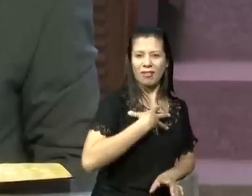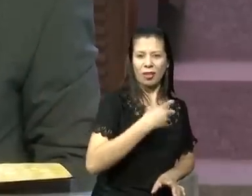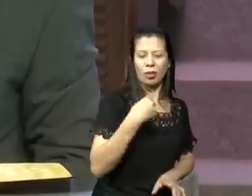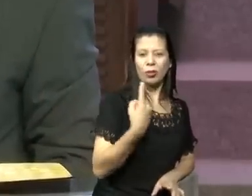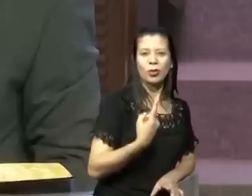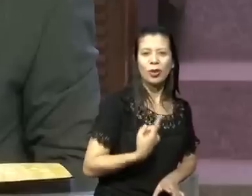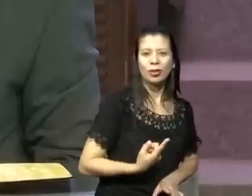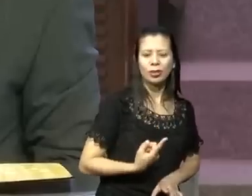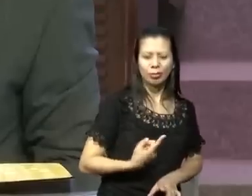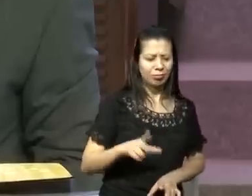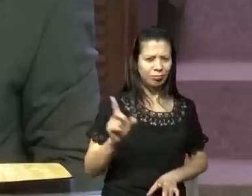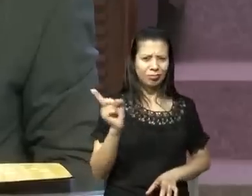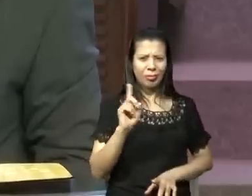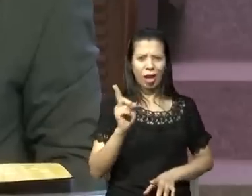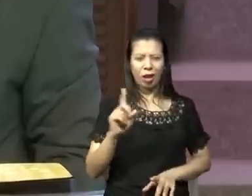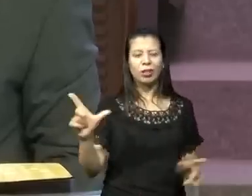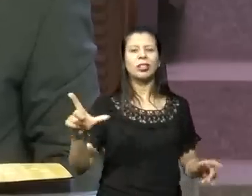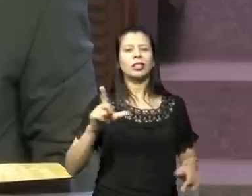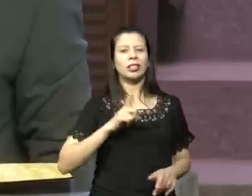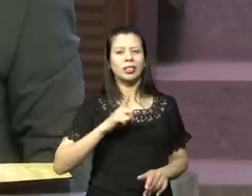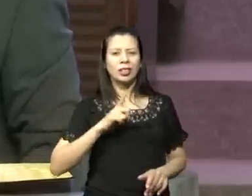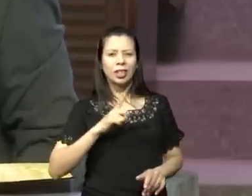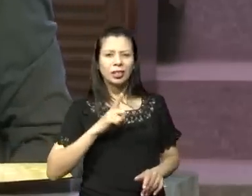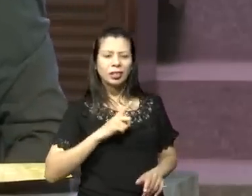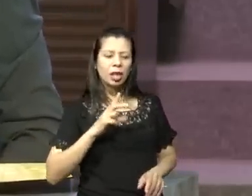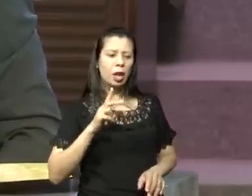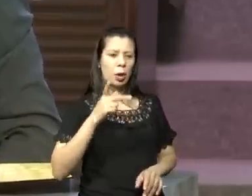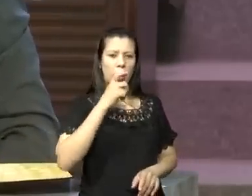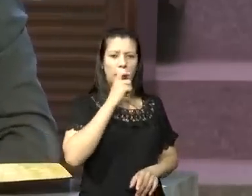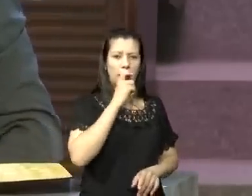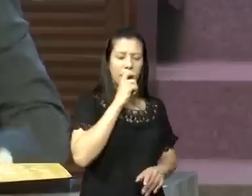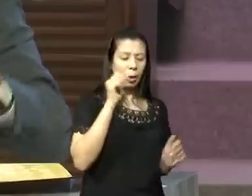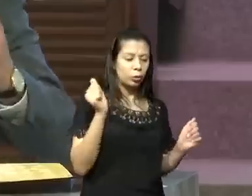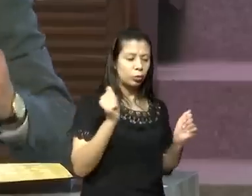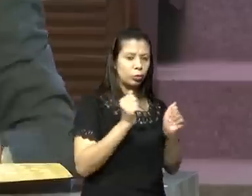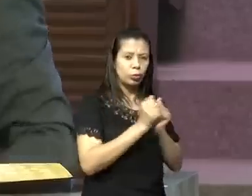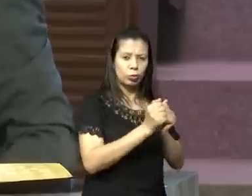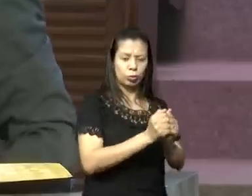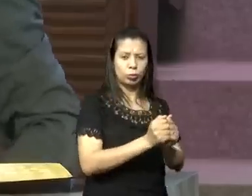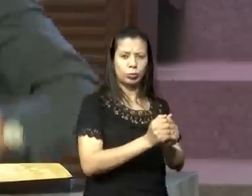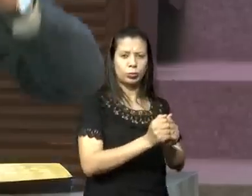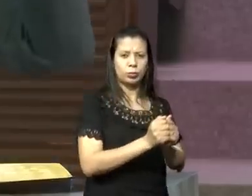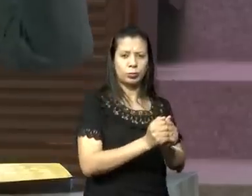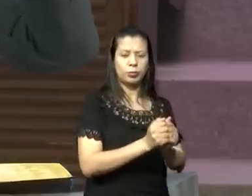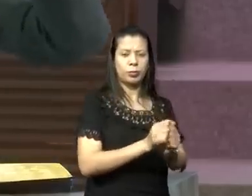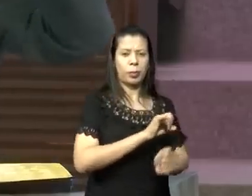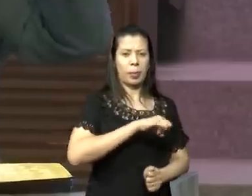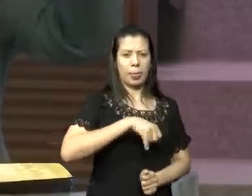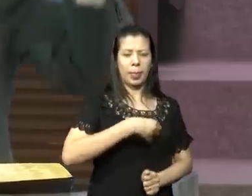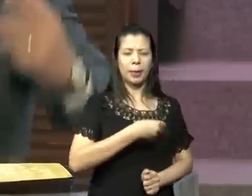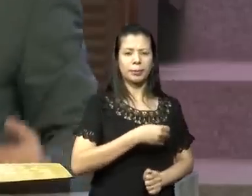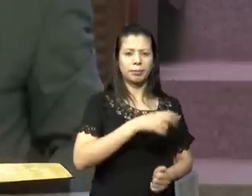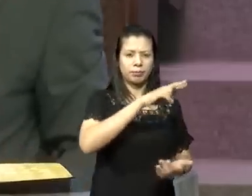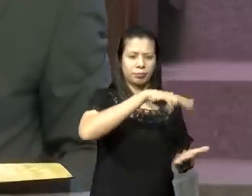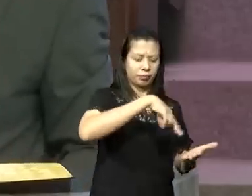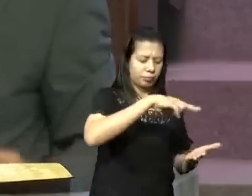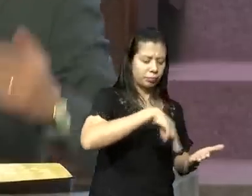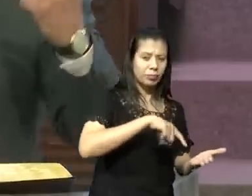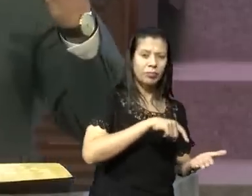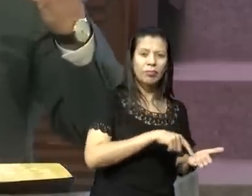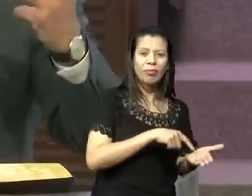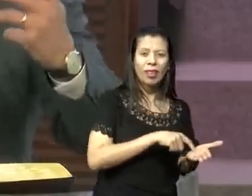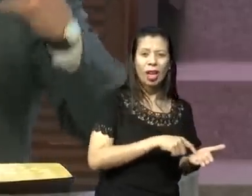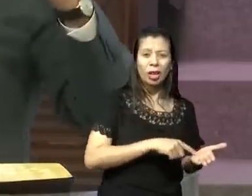verso 48 responder um pois os judeus aliás 47 quem é de Deus ouvir as palavras de Deus